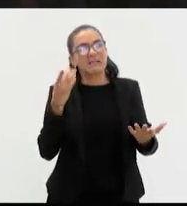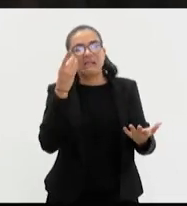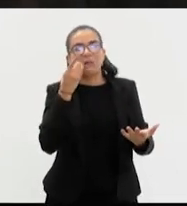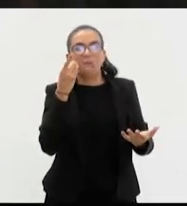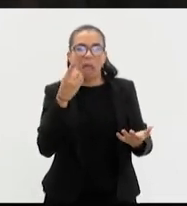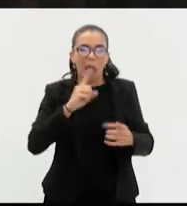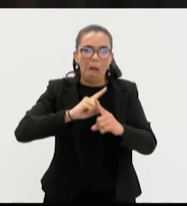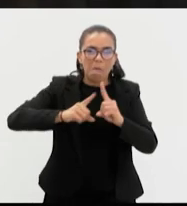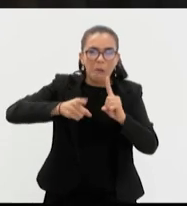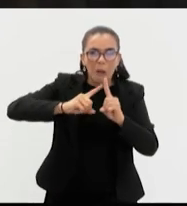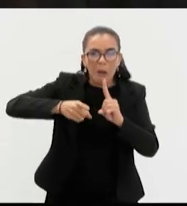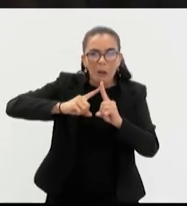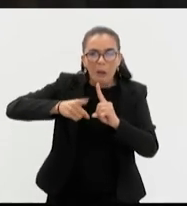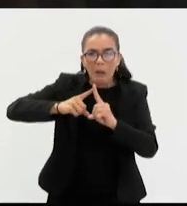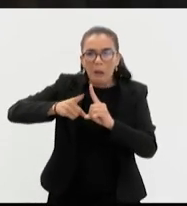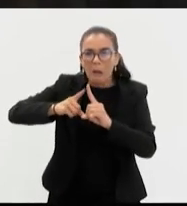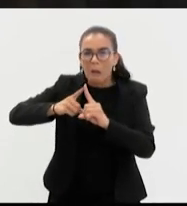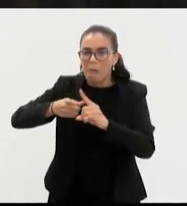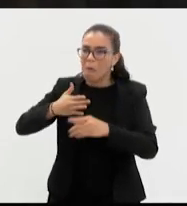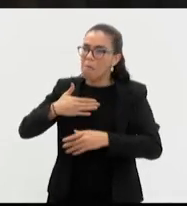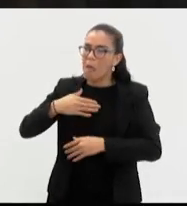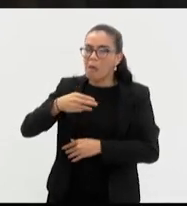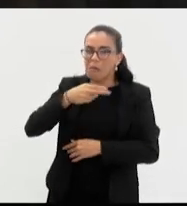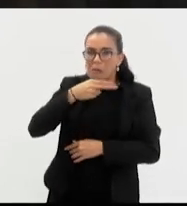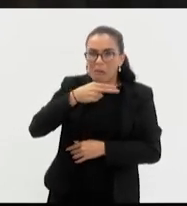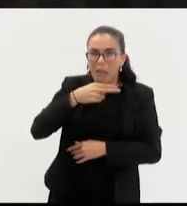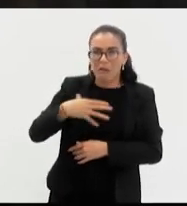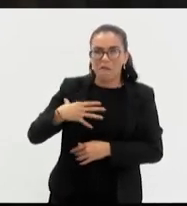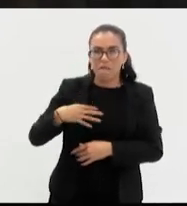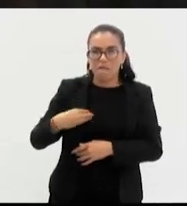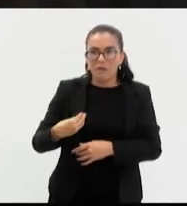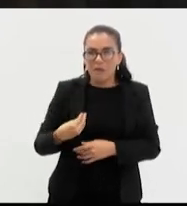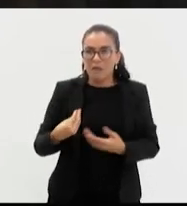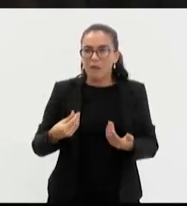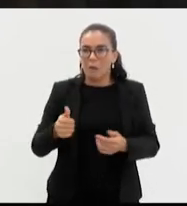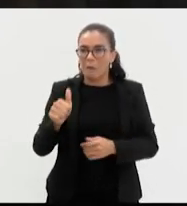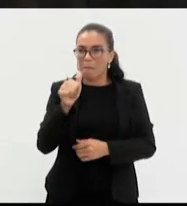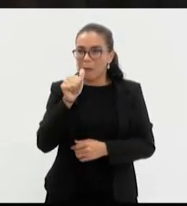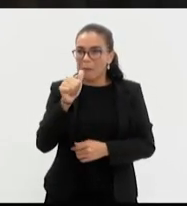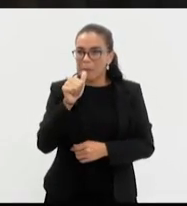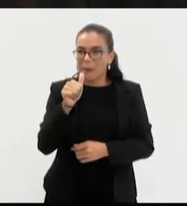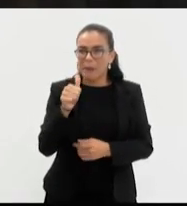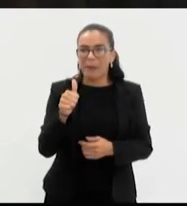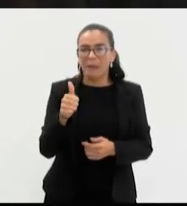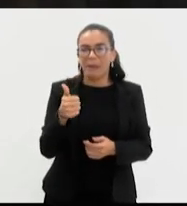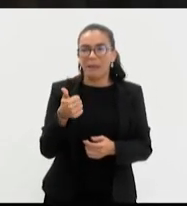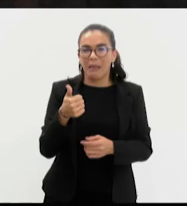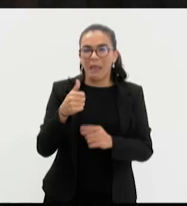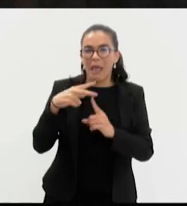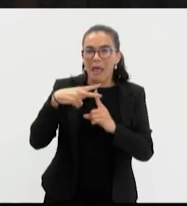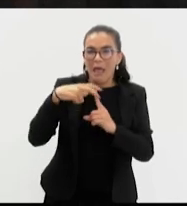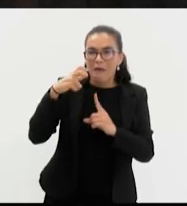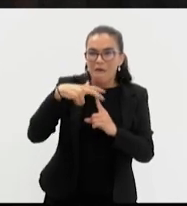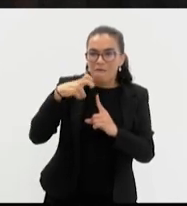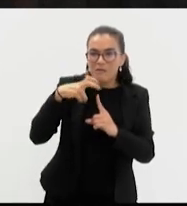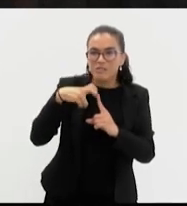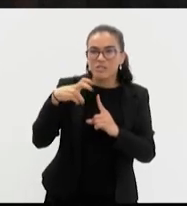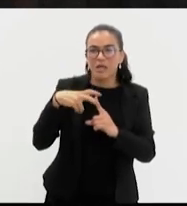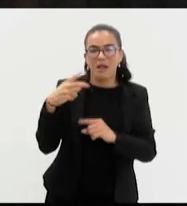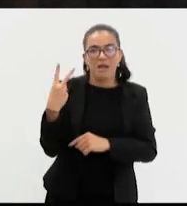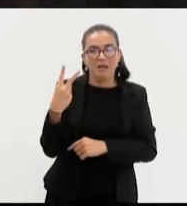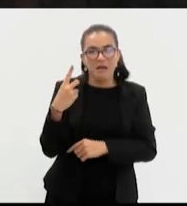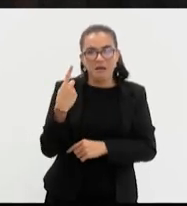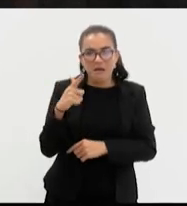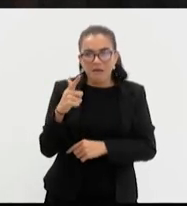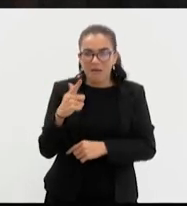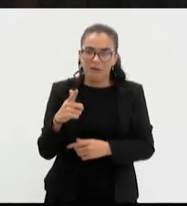queer proibir dos meus netos doos meus filhos tomar meu refrigerante